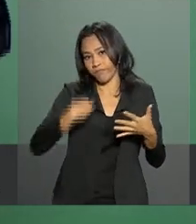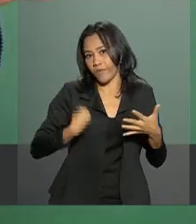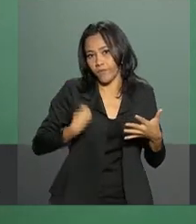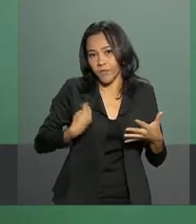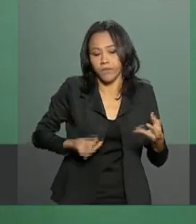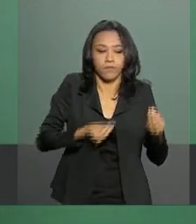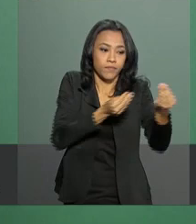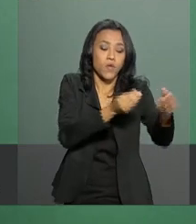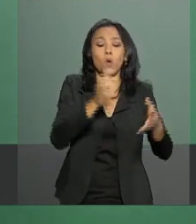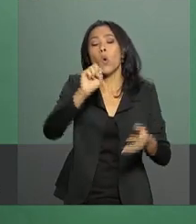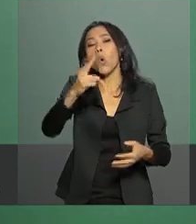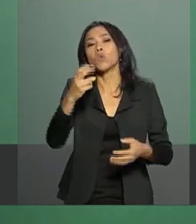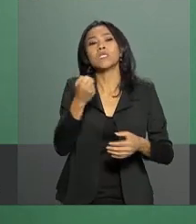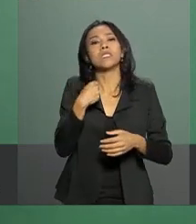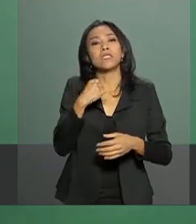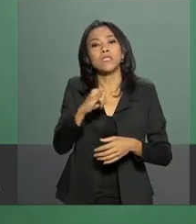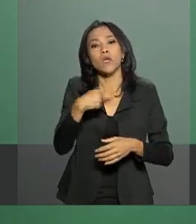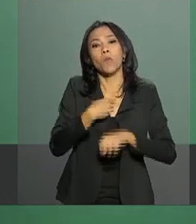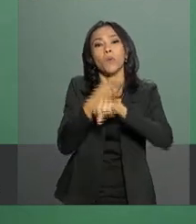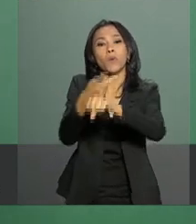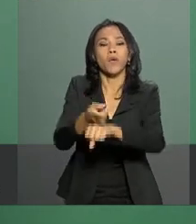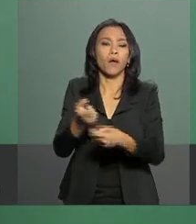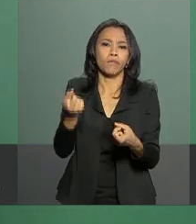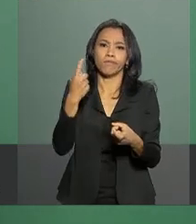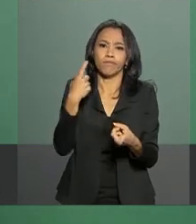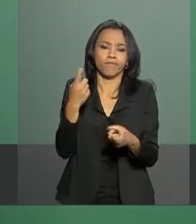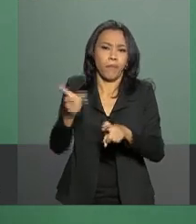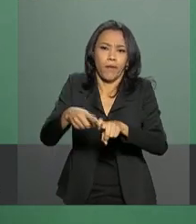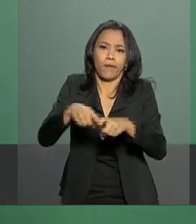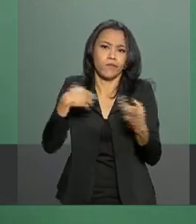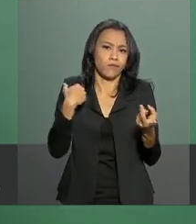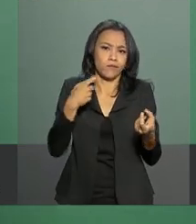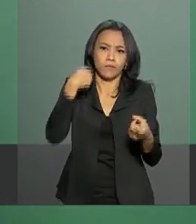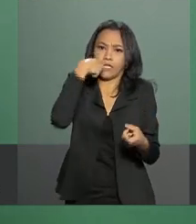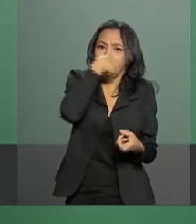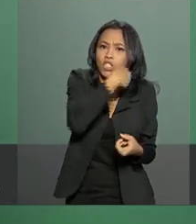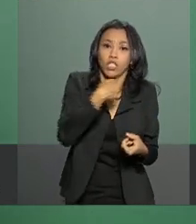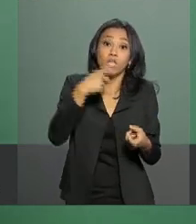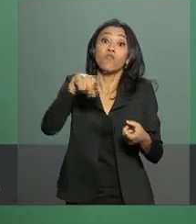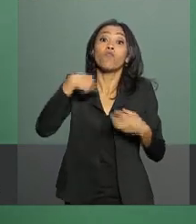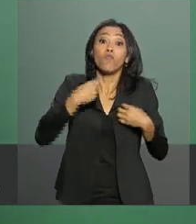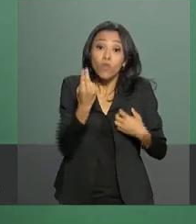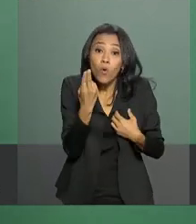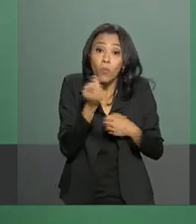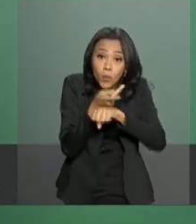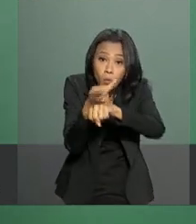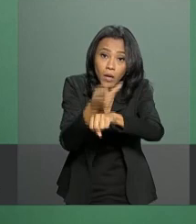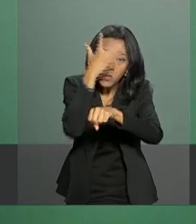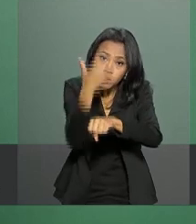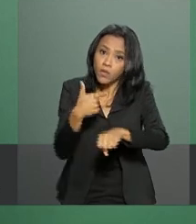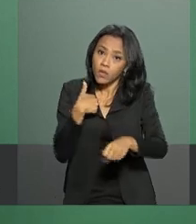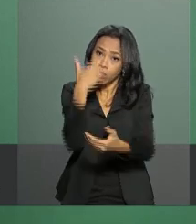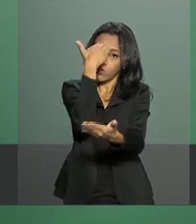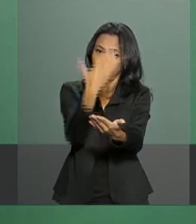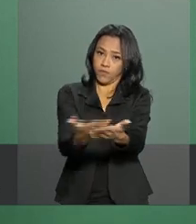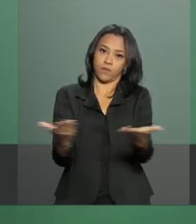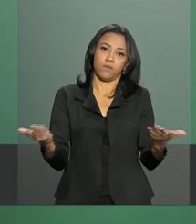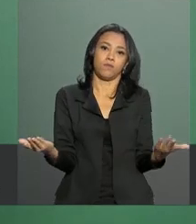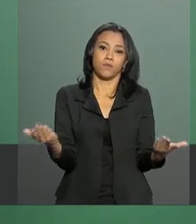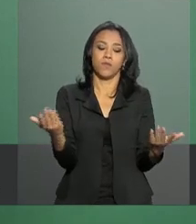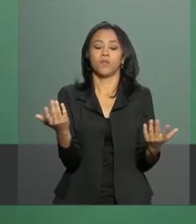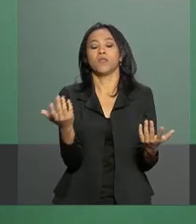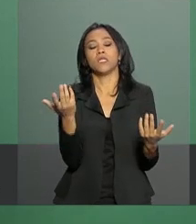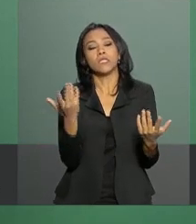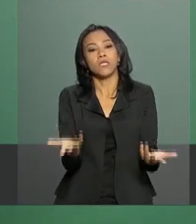programa no haiti estão médico eu tento pegar alguém em quem eu confio nos meus caro e as caras no